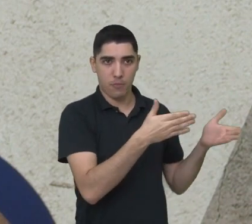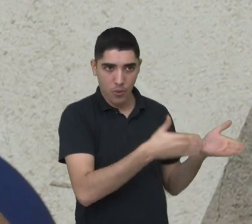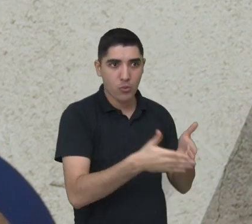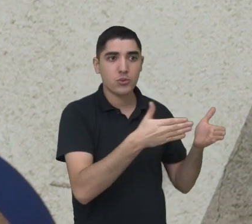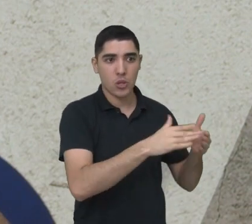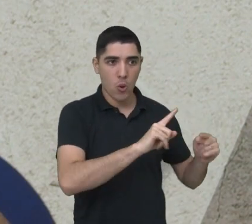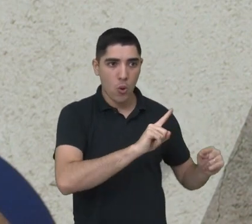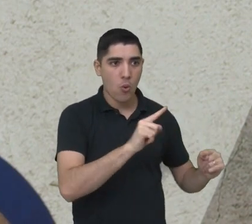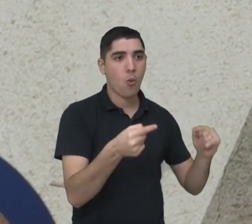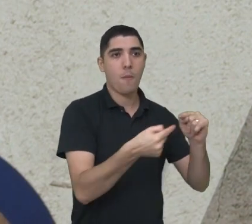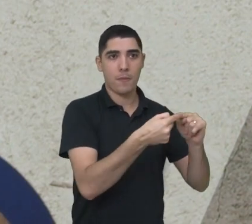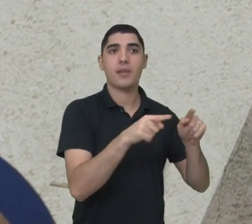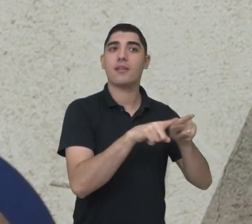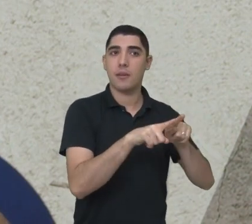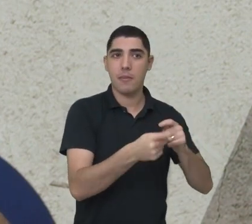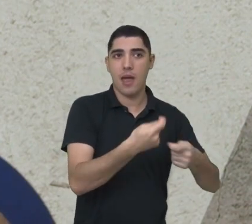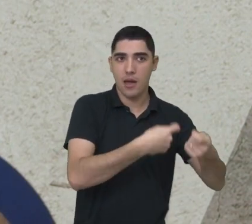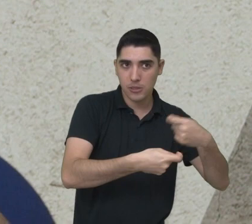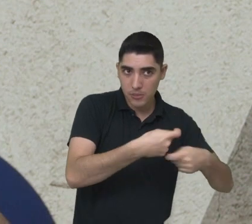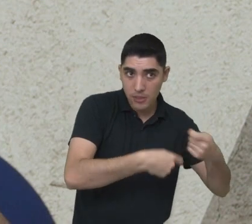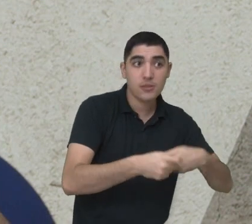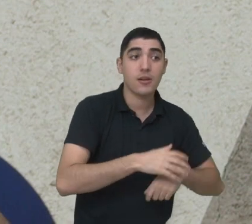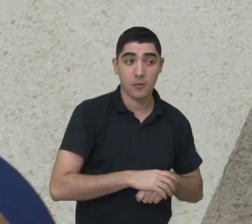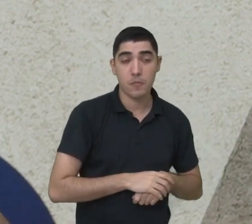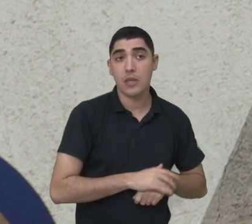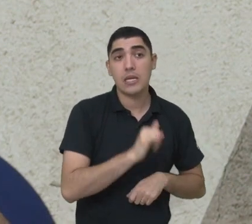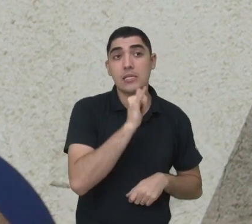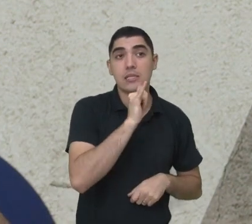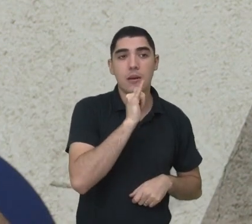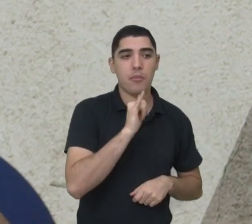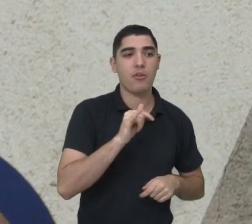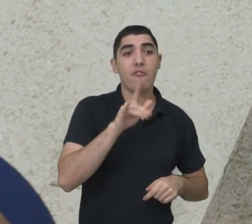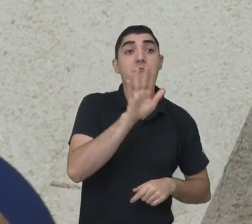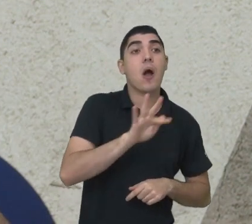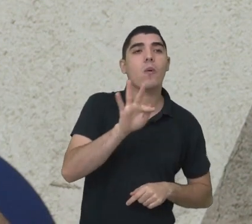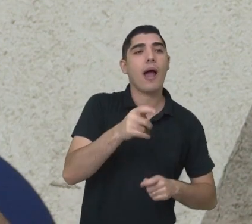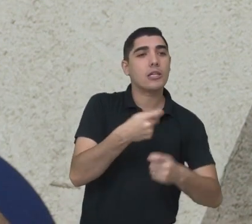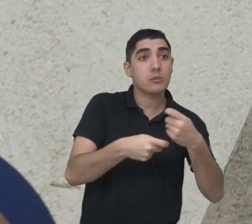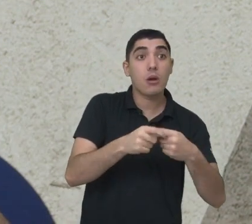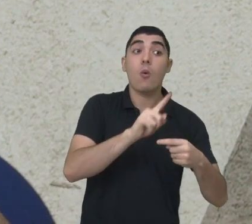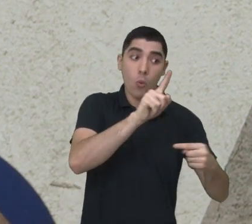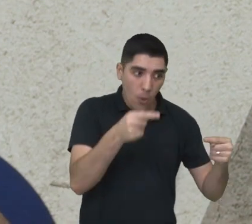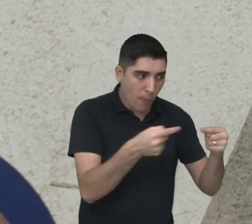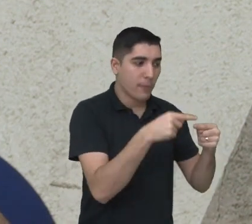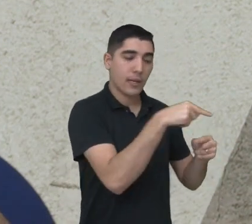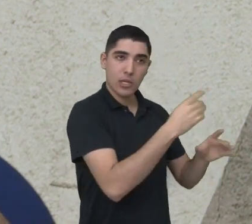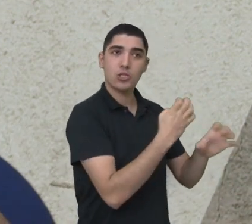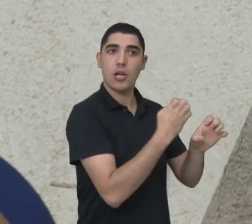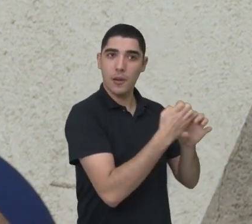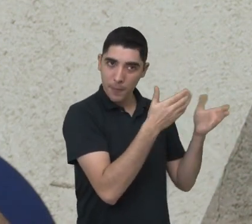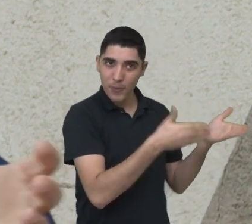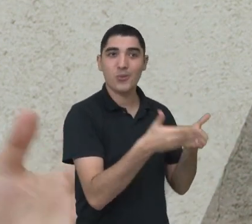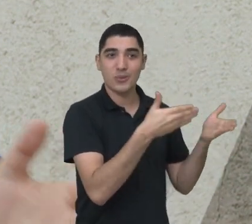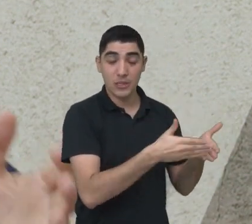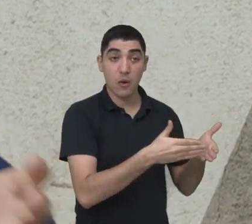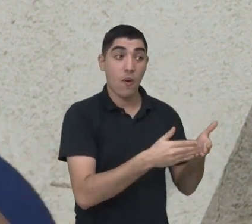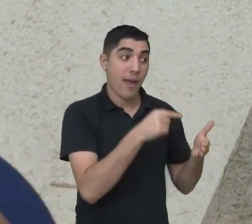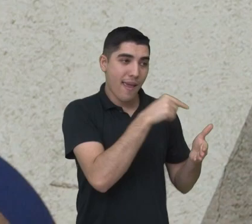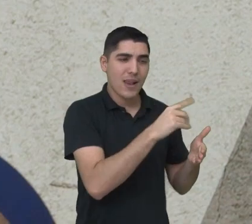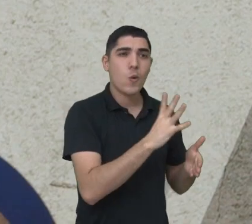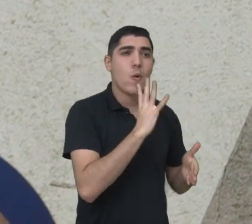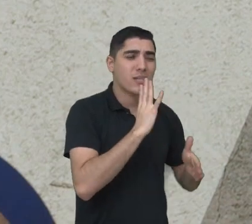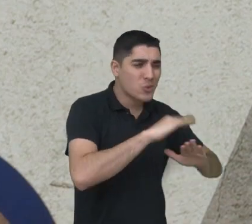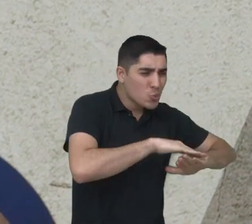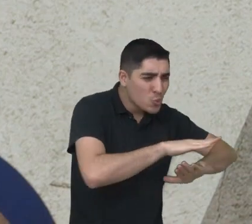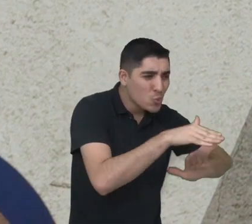de administração de empresas, e quando ele faz a engenharia de produção, ele acaba abraçando de maneira integral todas as outras